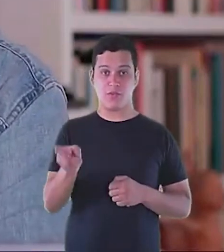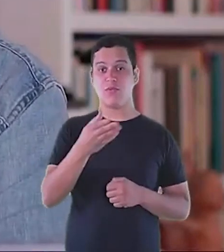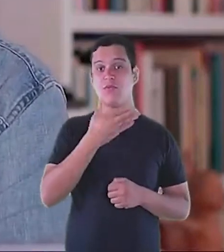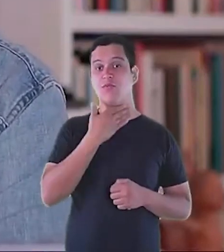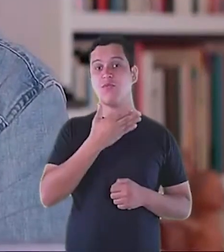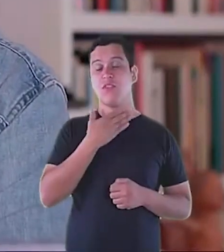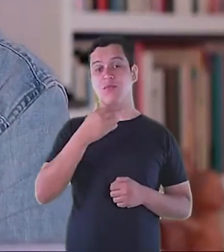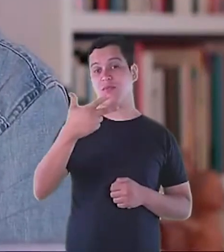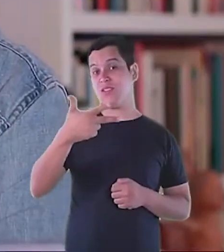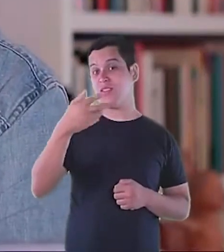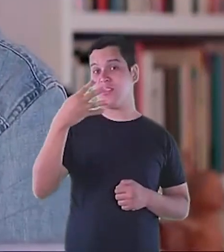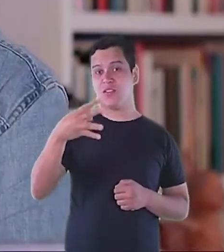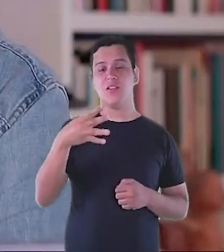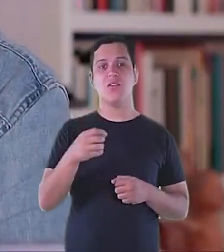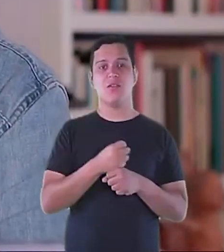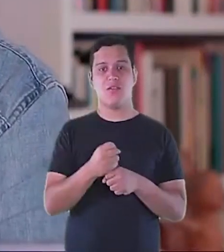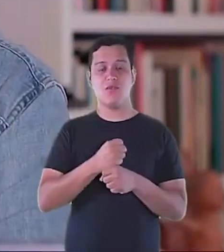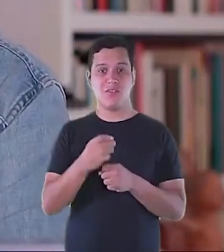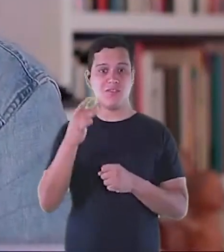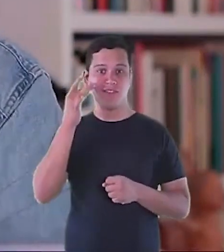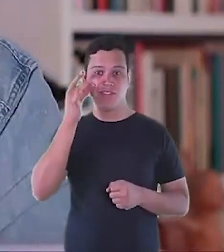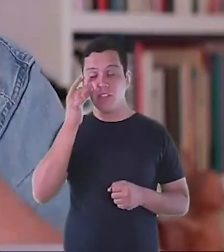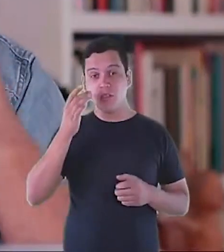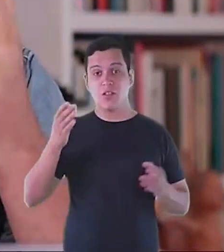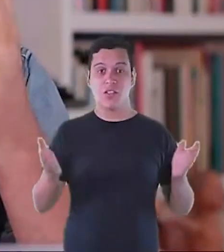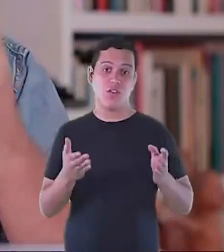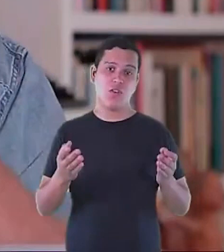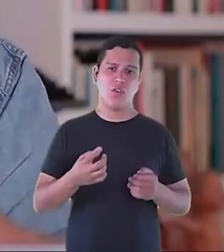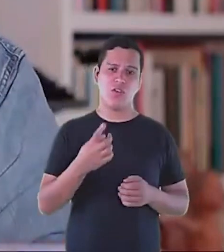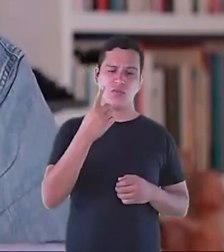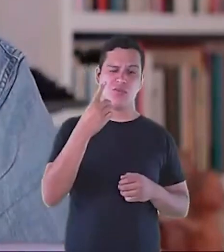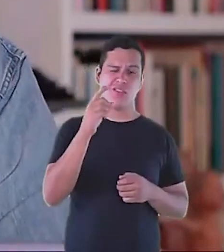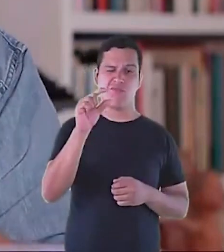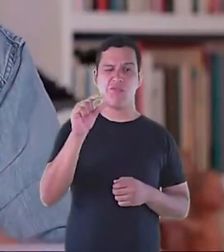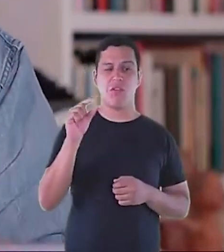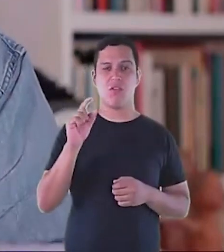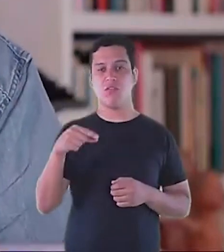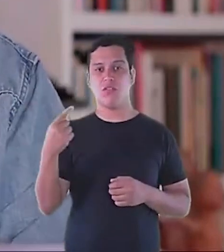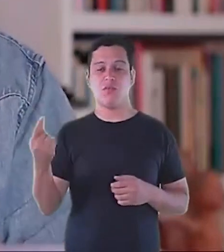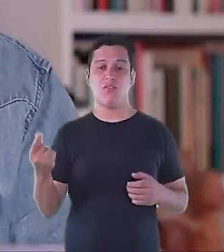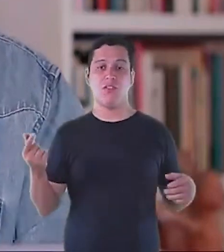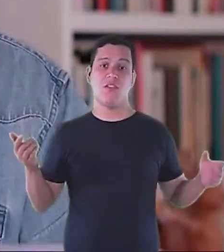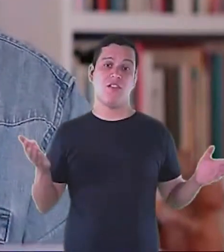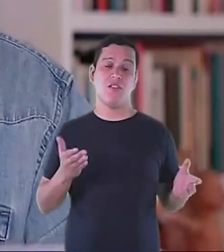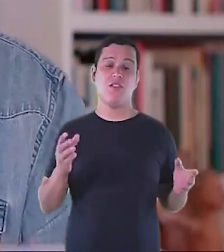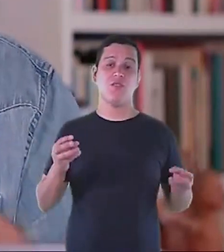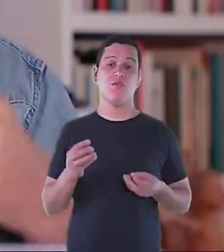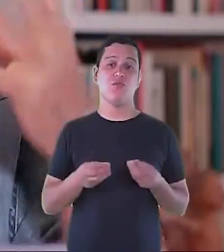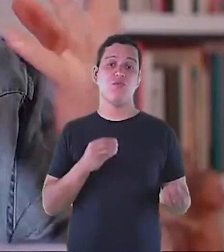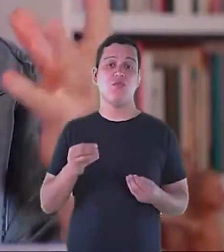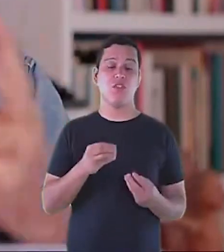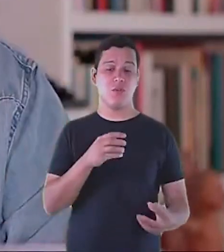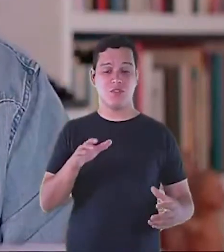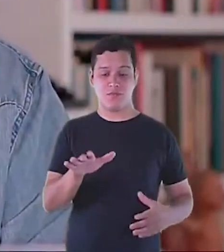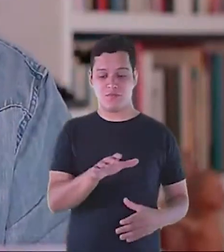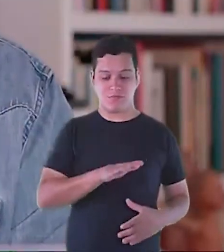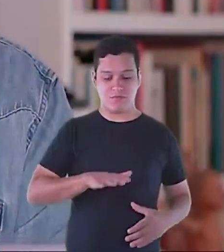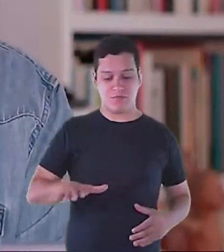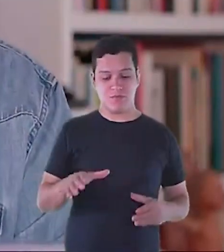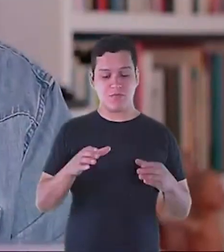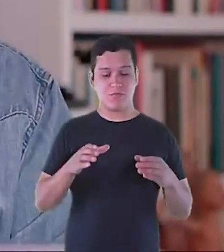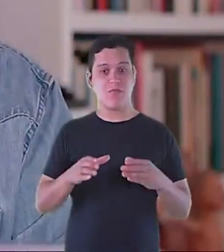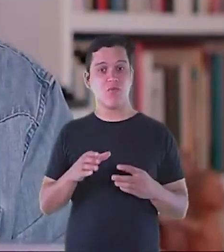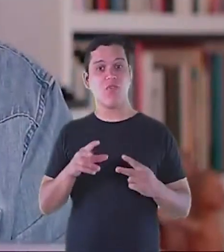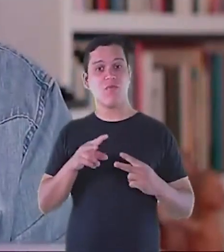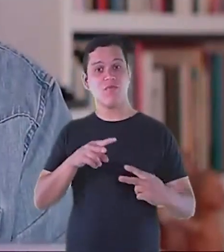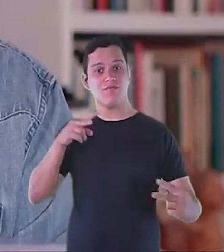pouco já nesse lugar, digamos assim, que a pandemia nos lançou. Esse lugar cheio de